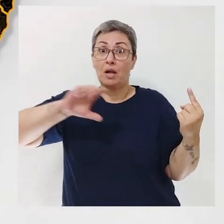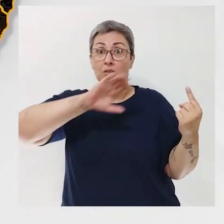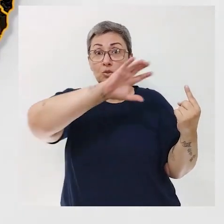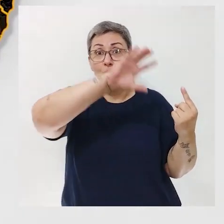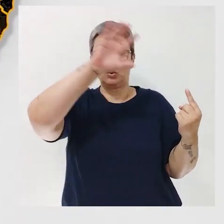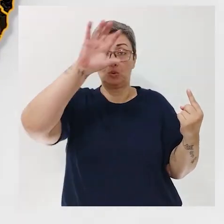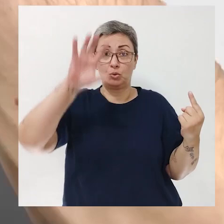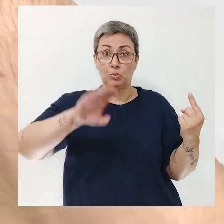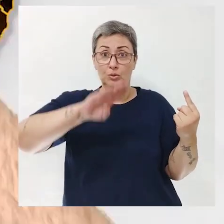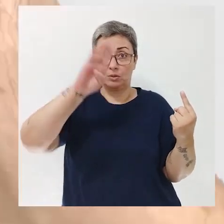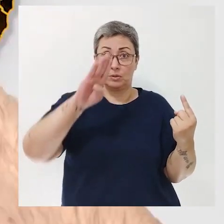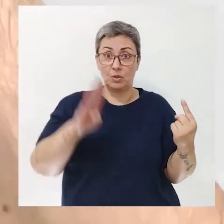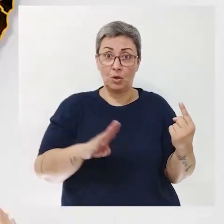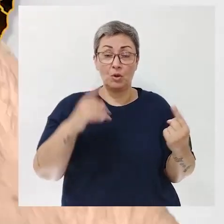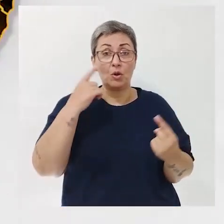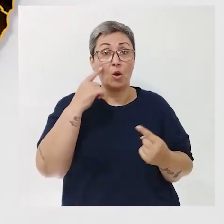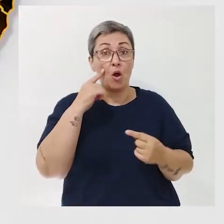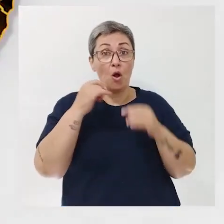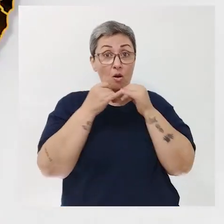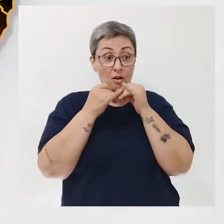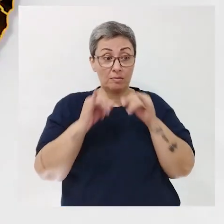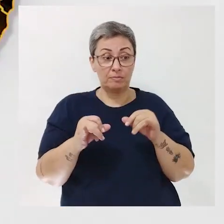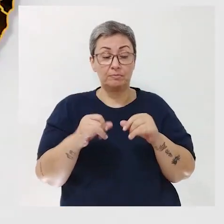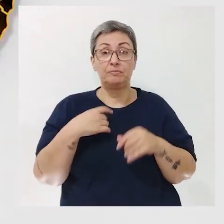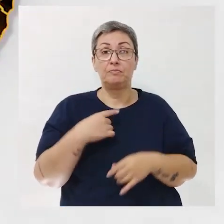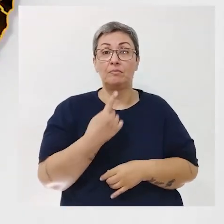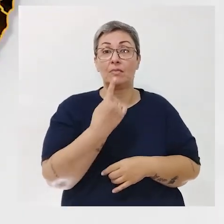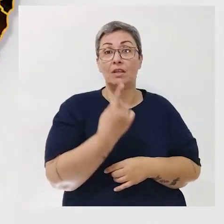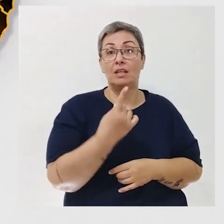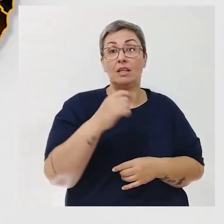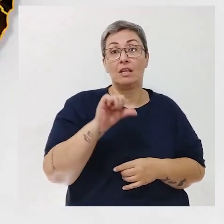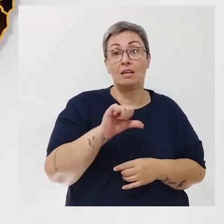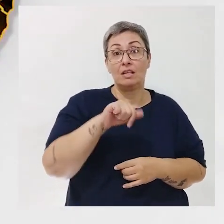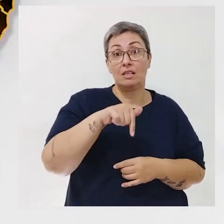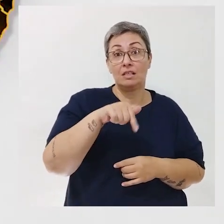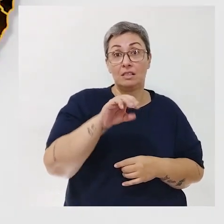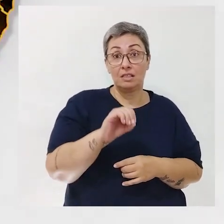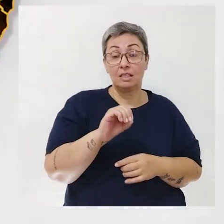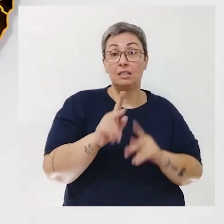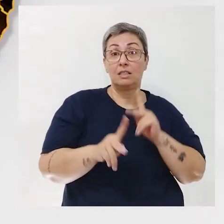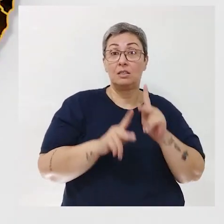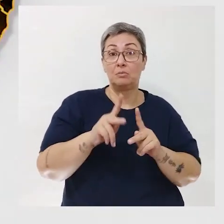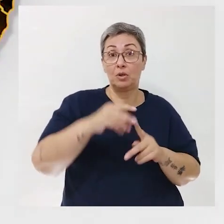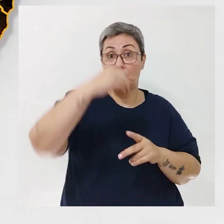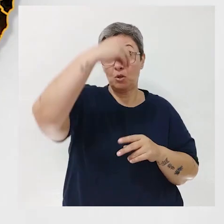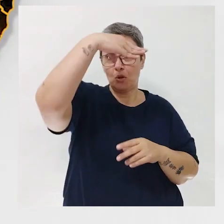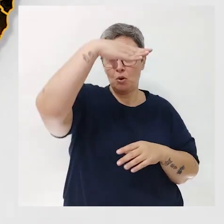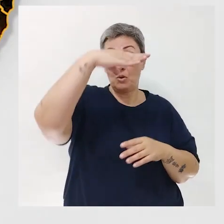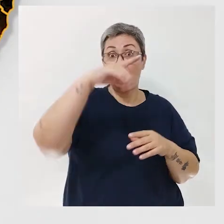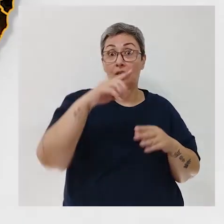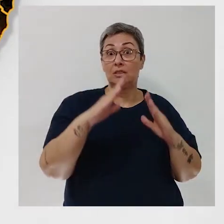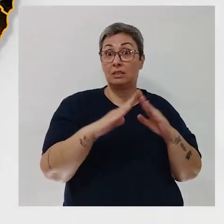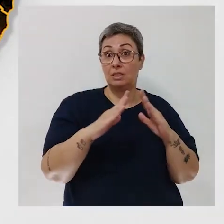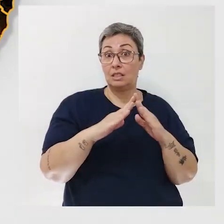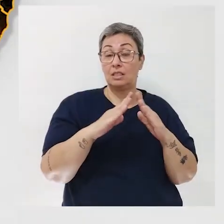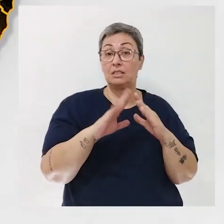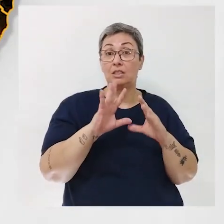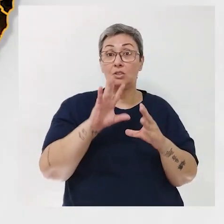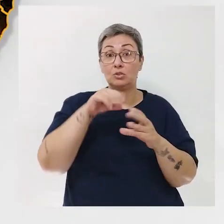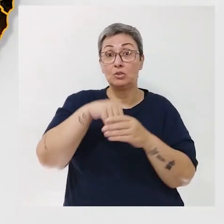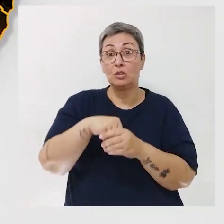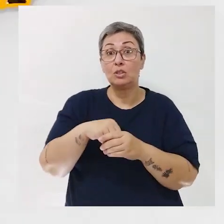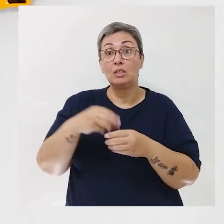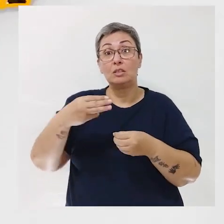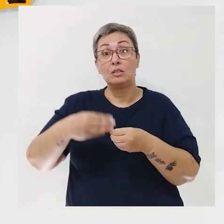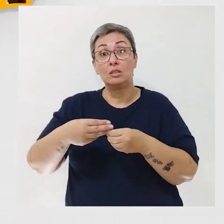do Brasil. Veja a energia elétrica. Em 1970, a população com luz em casa se concentrava